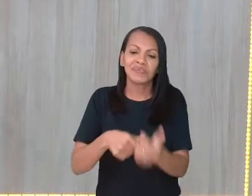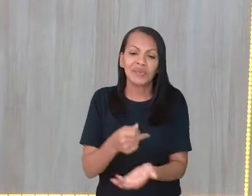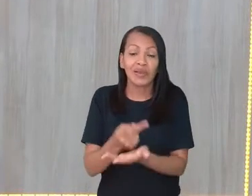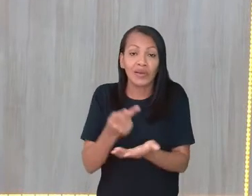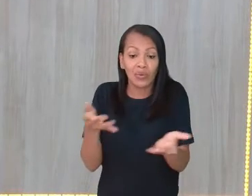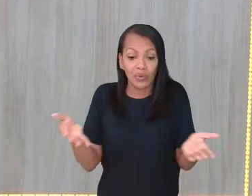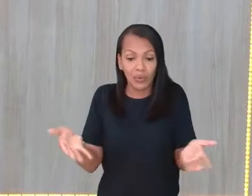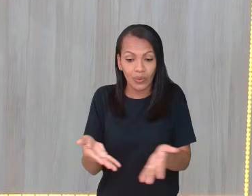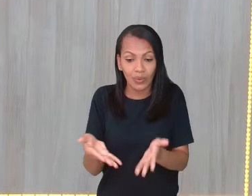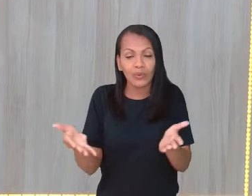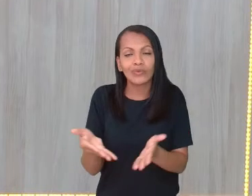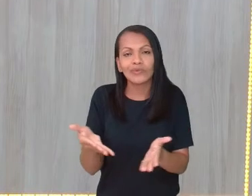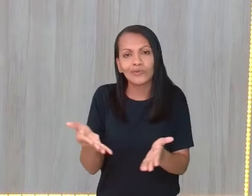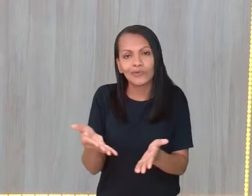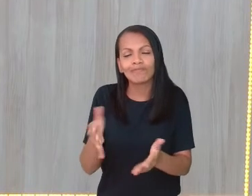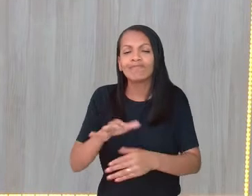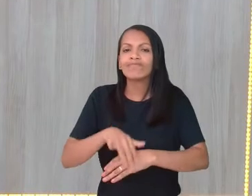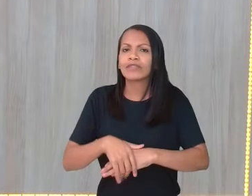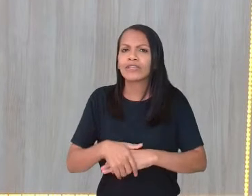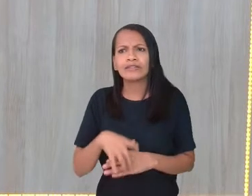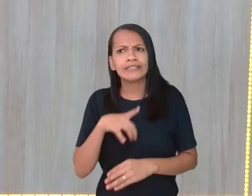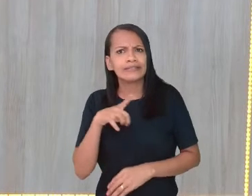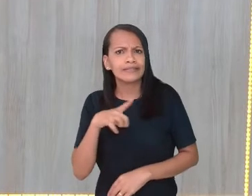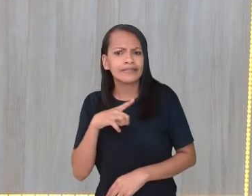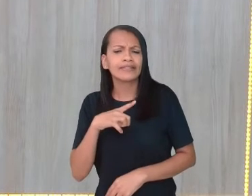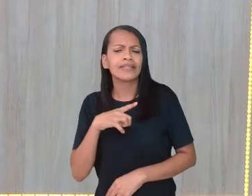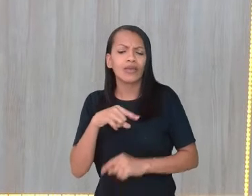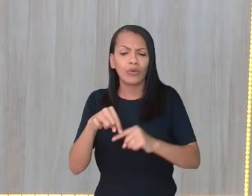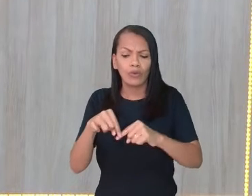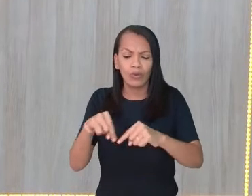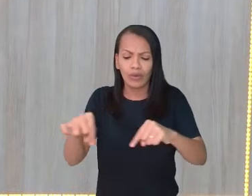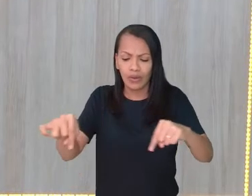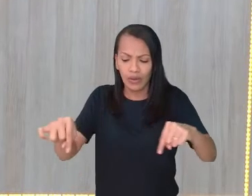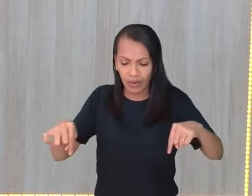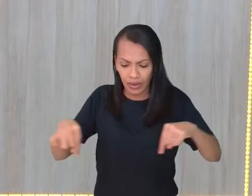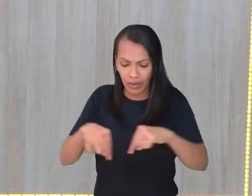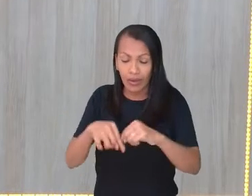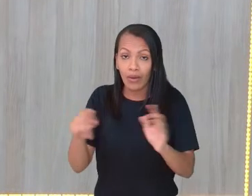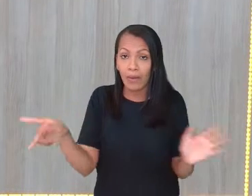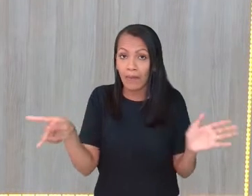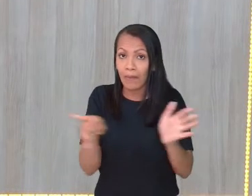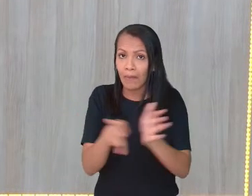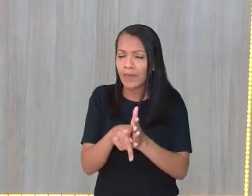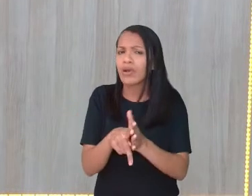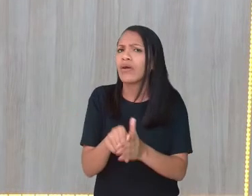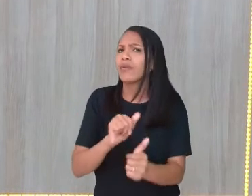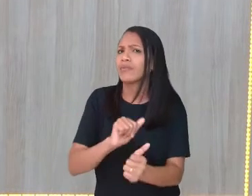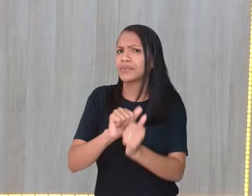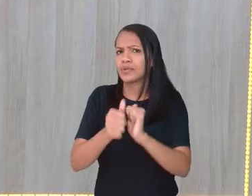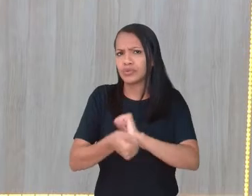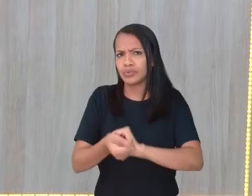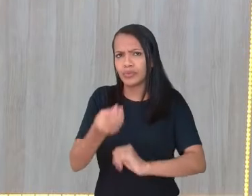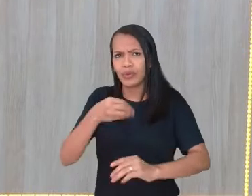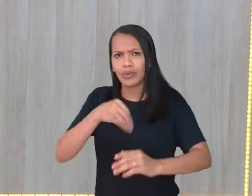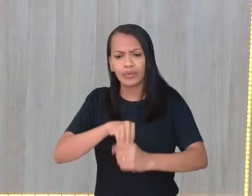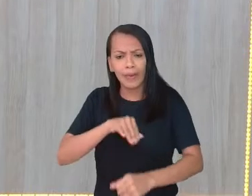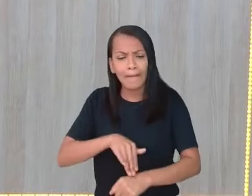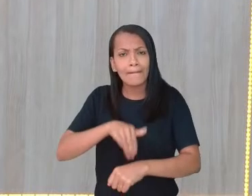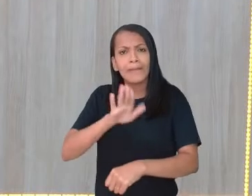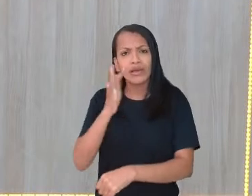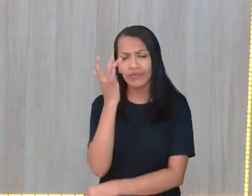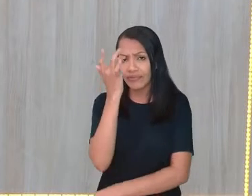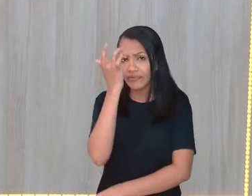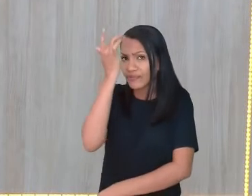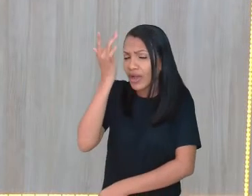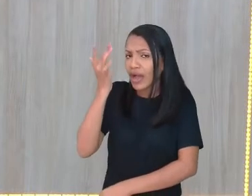que hoje tenham essas quadras, né? Para que hoje o acesso a esse esporte ele seja mais